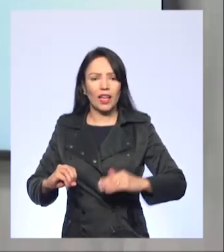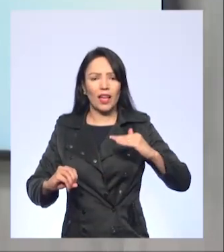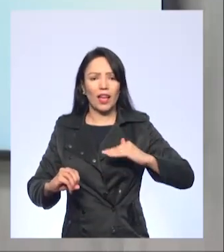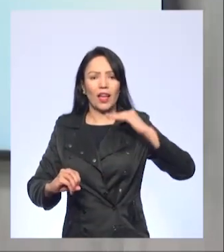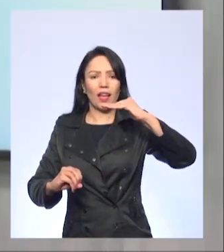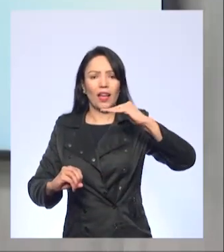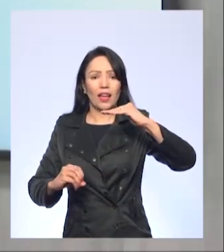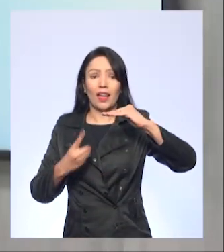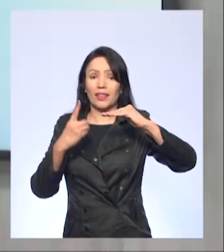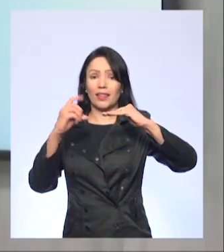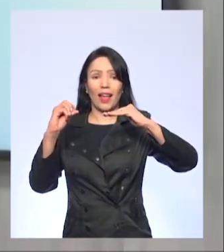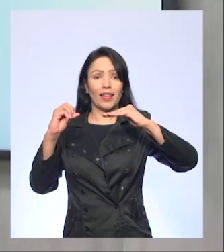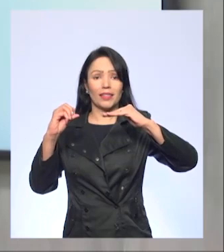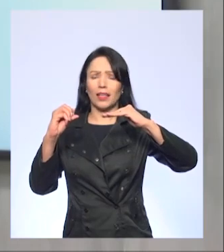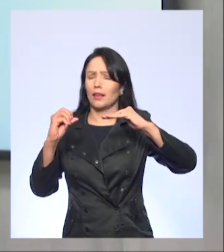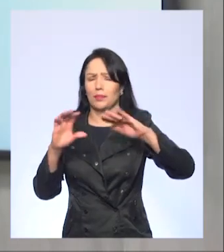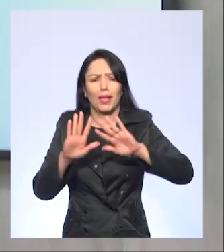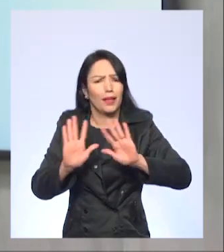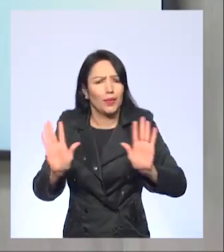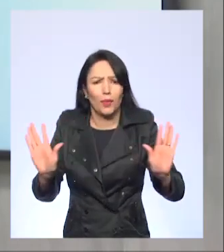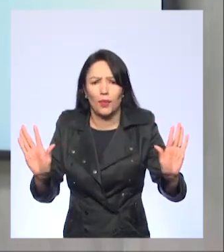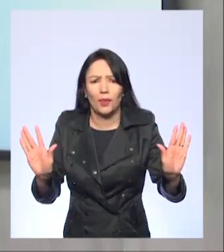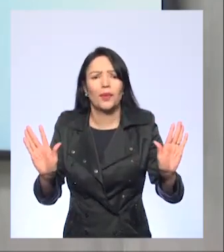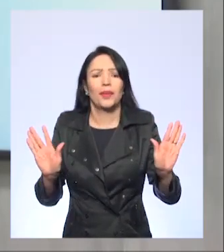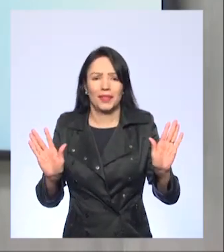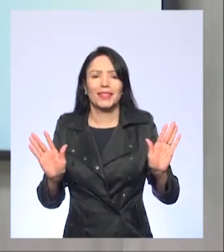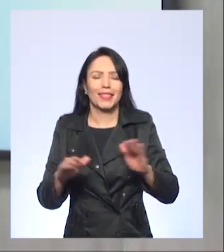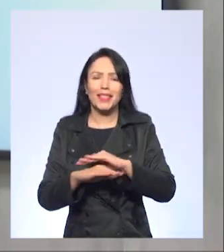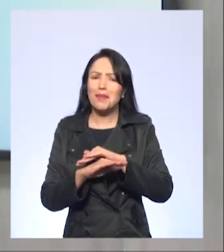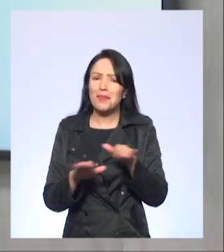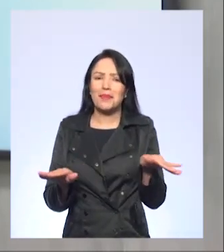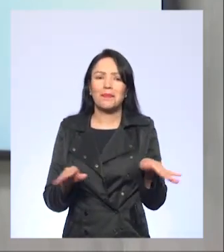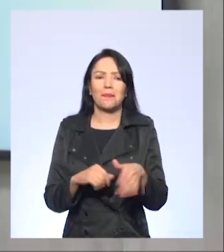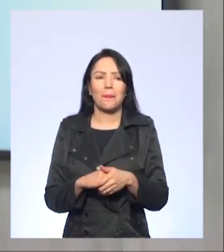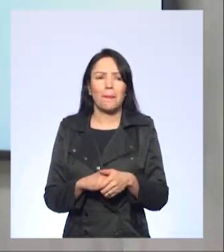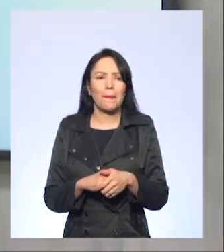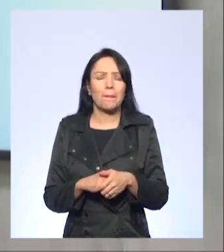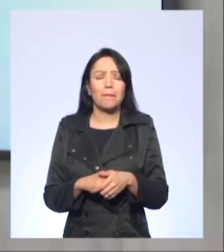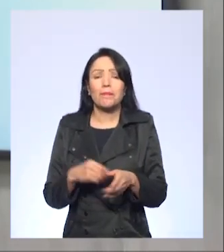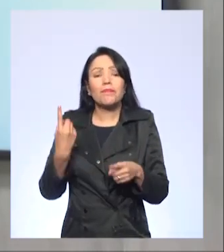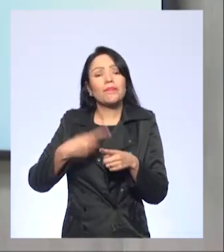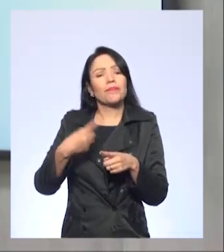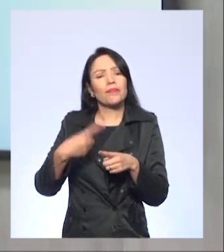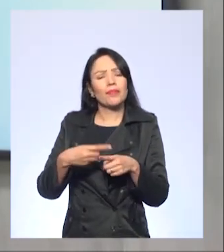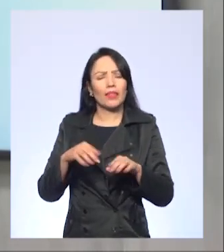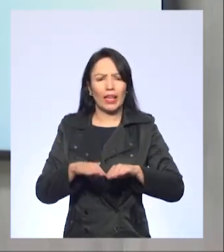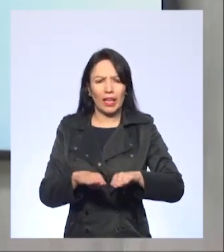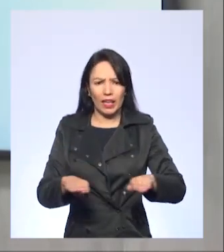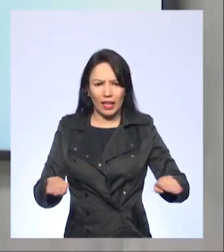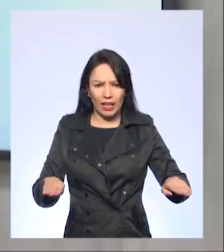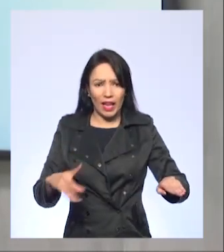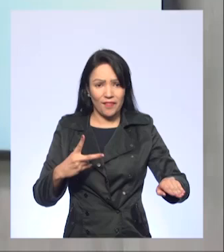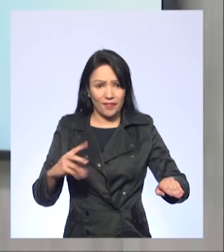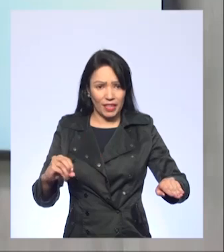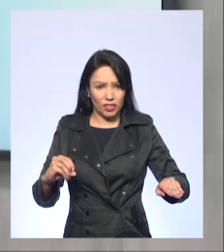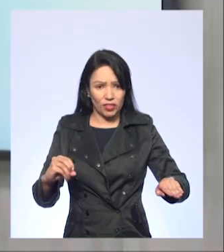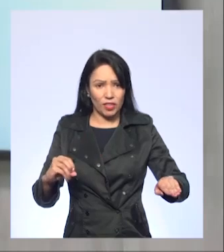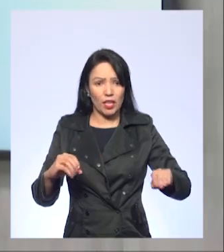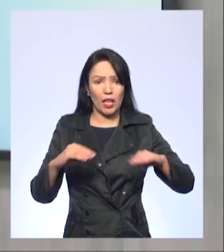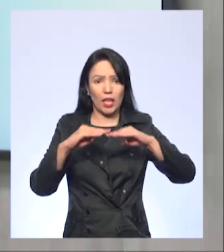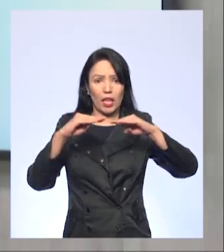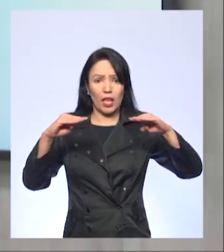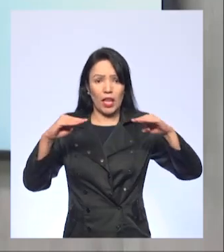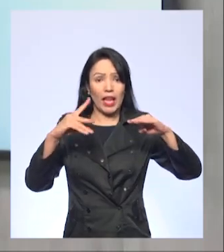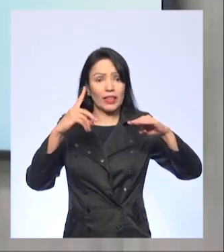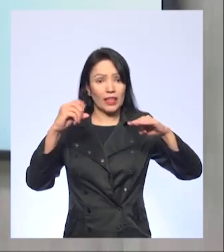do pequenininho é 10. Já pode parar. Parar por quê, Fredão? Se a base do grandão é 20 e do pequenininho